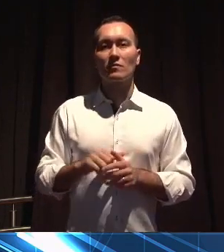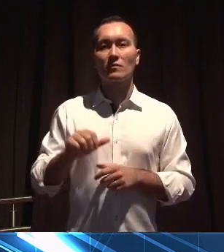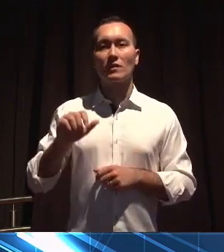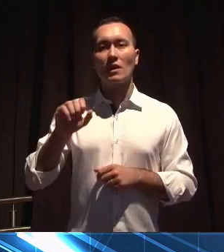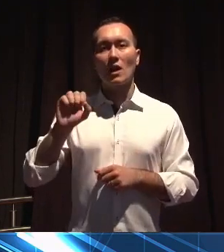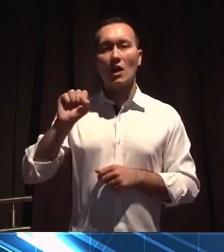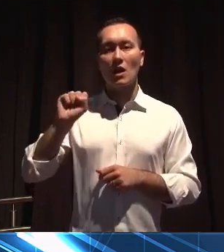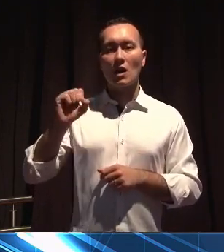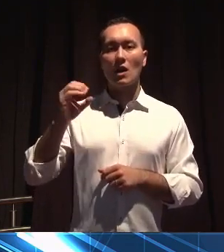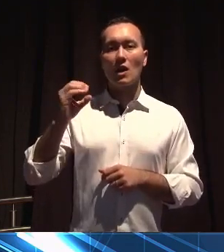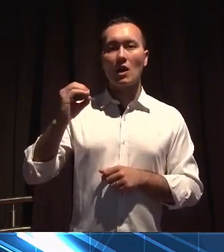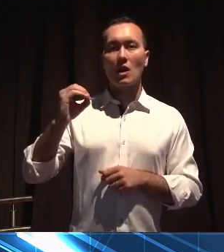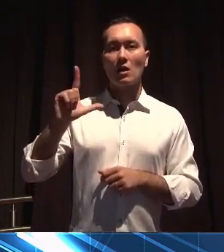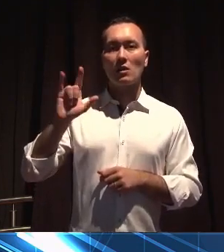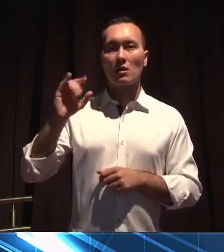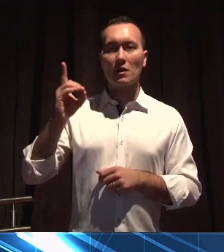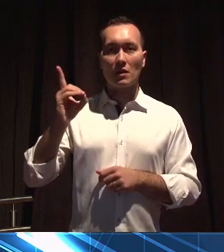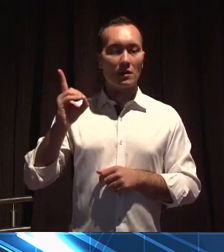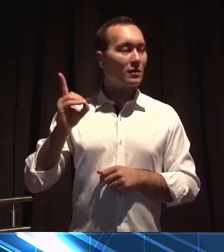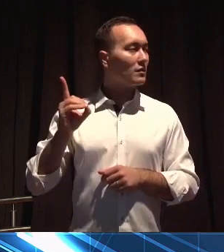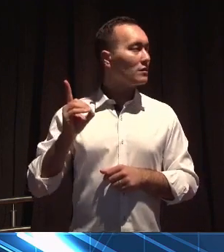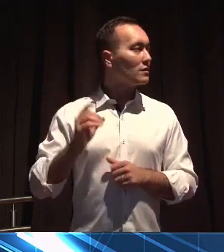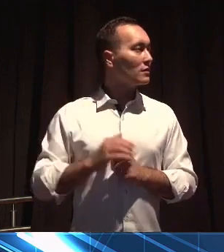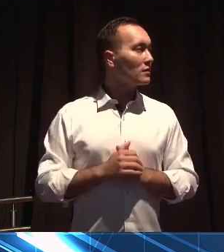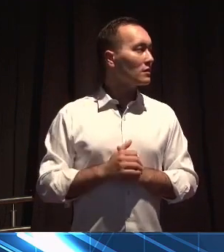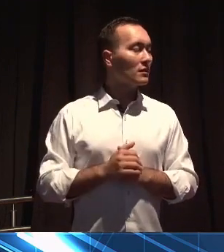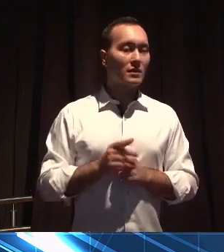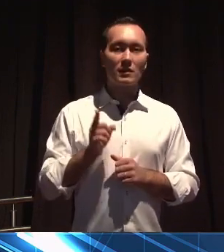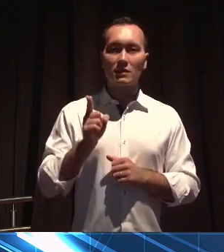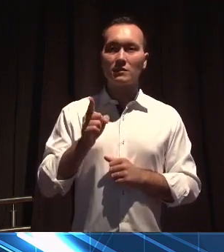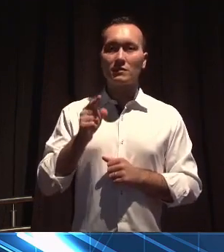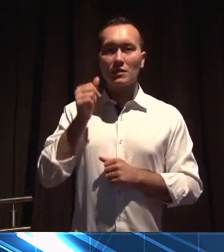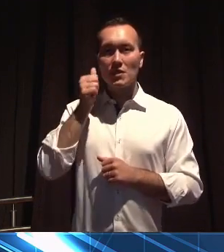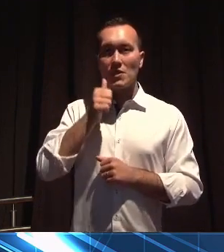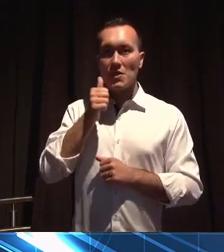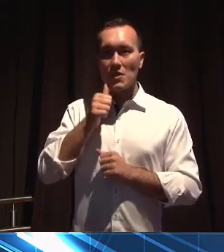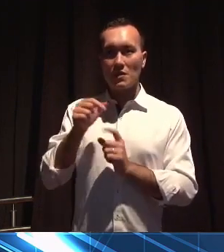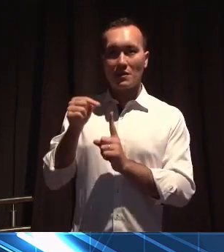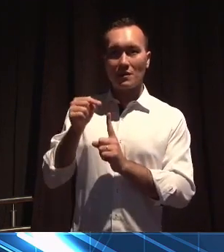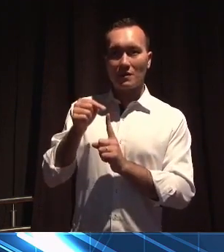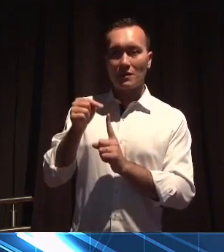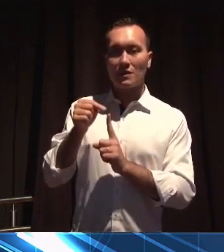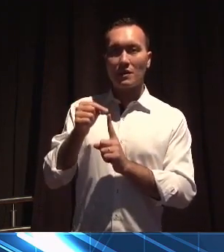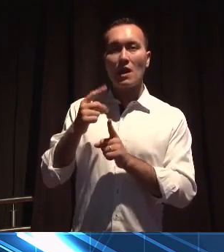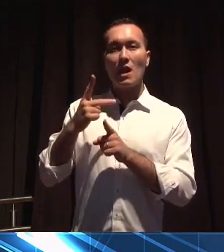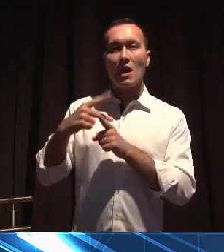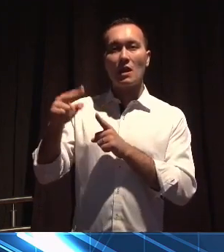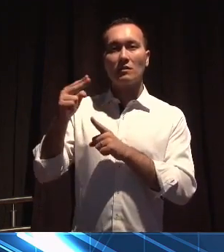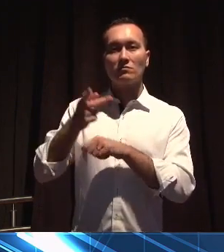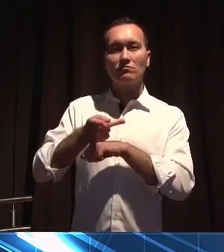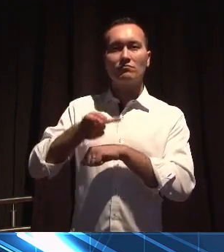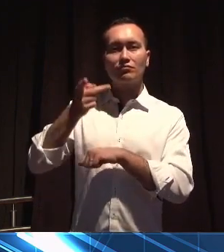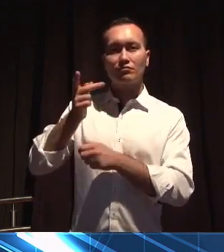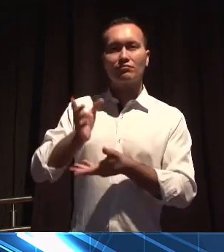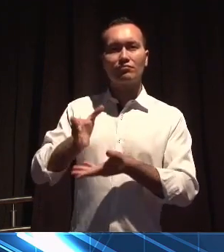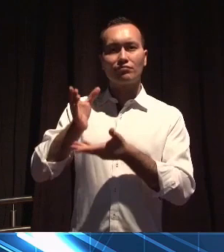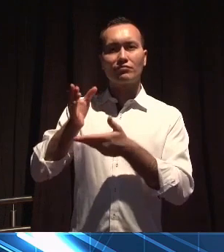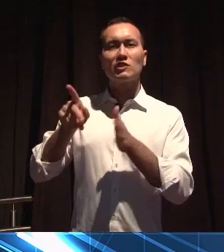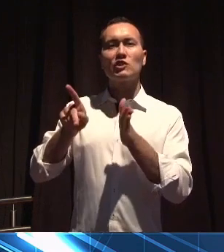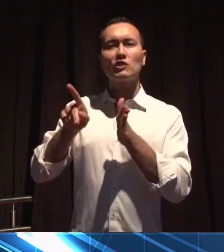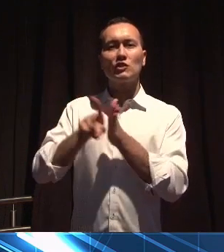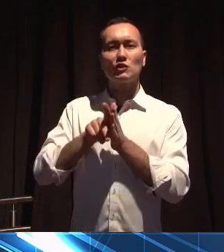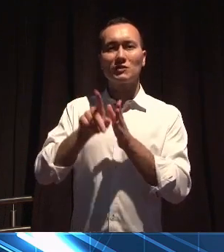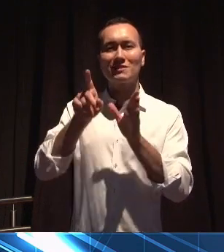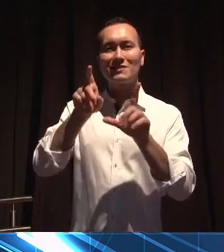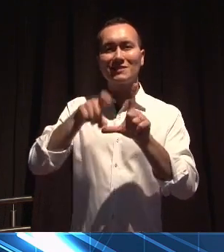coisas e ganhou um threnheit como se fosse Nobel da Computação né e o i pessoal então a gente falou de